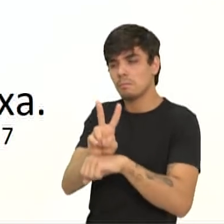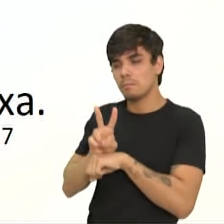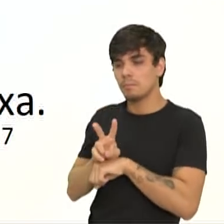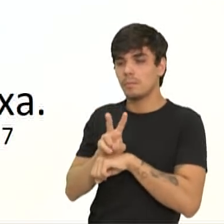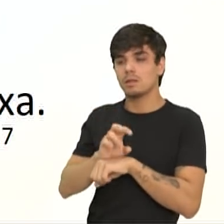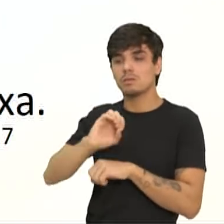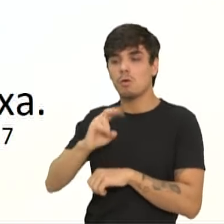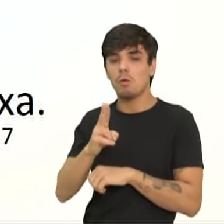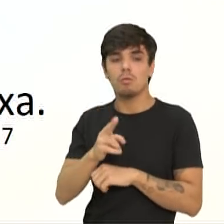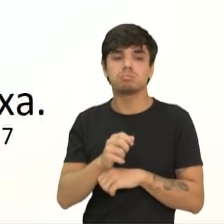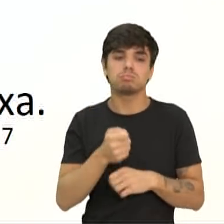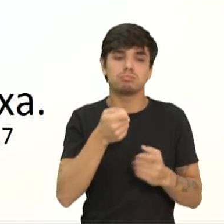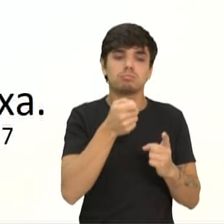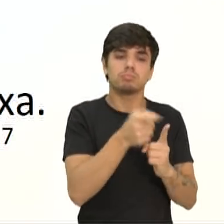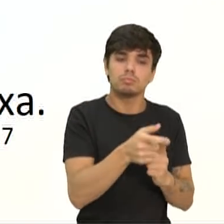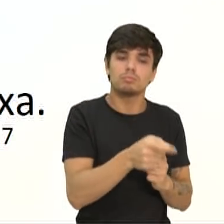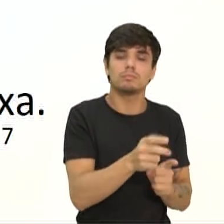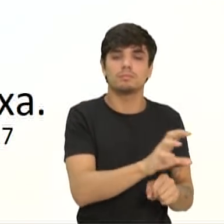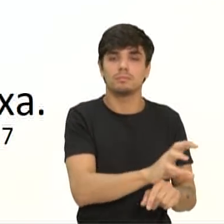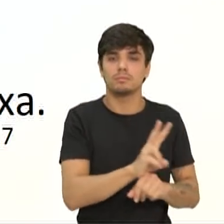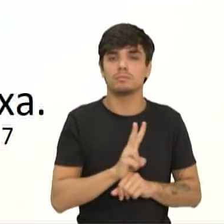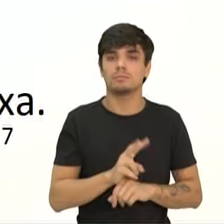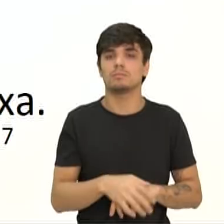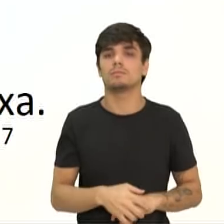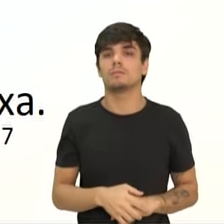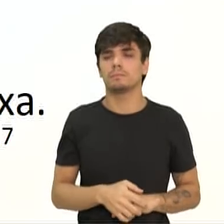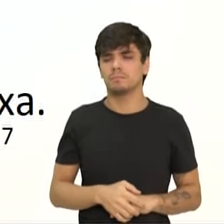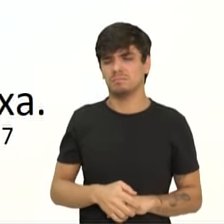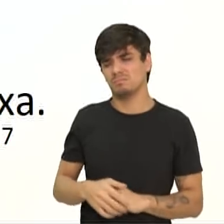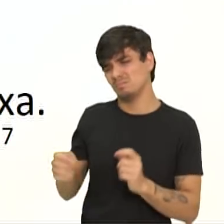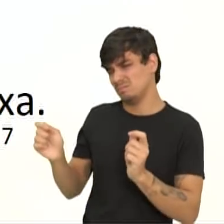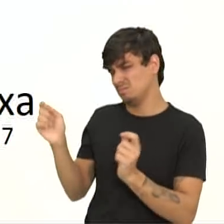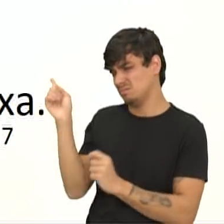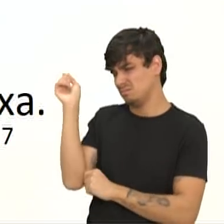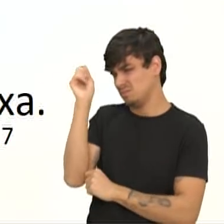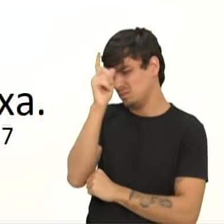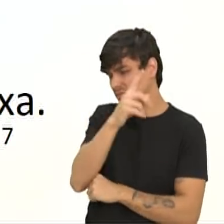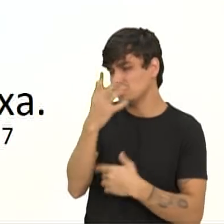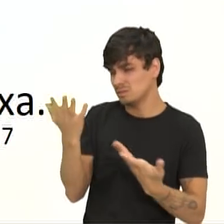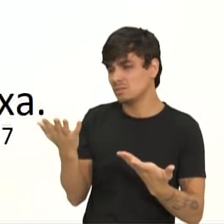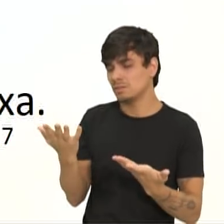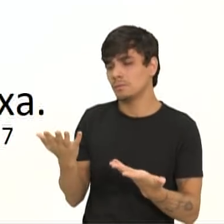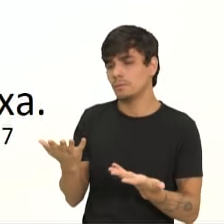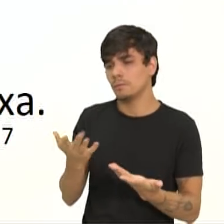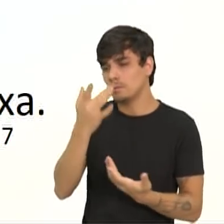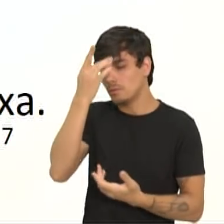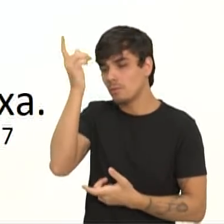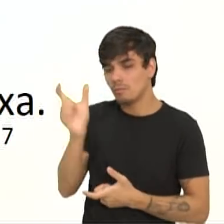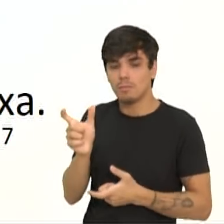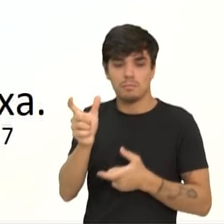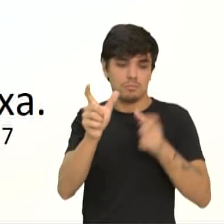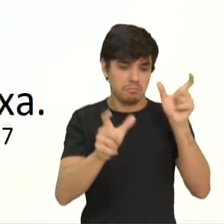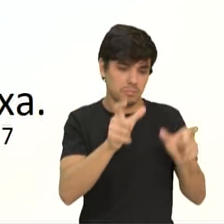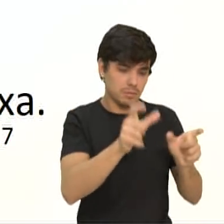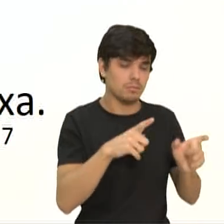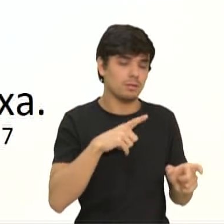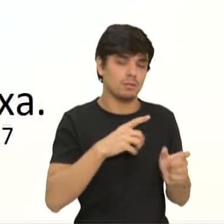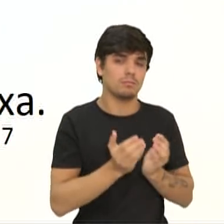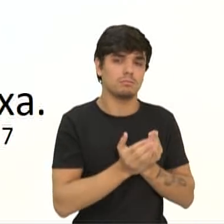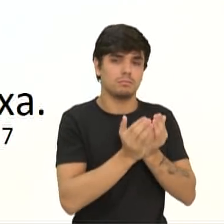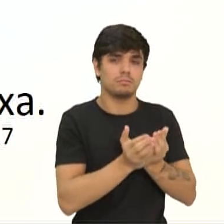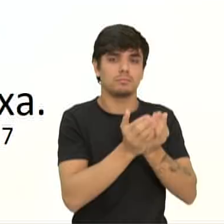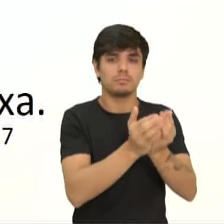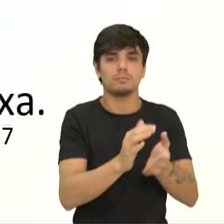emprestada ou alugada. Impossível que ninguém tenha uma canoa. Oscar disse